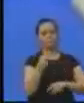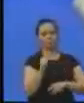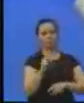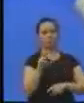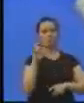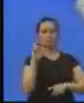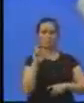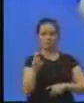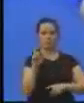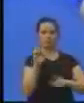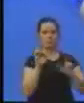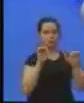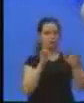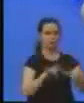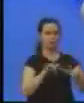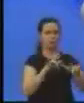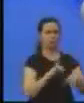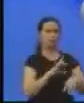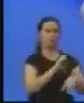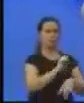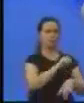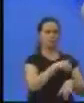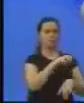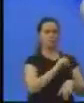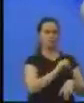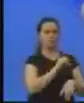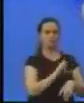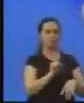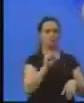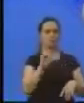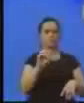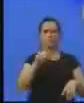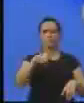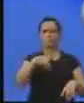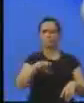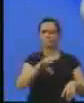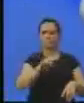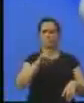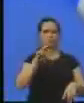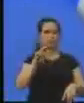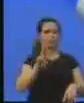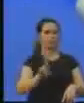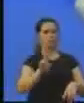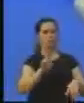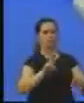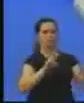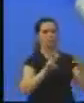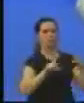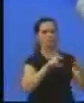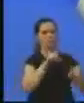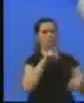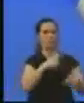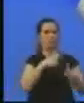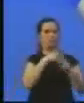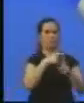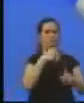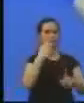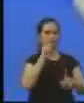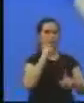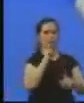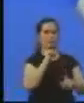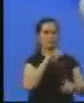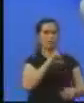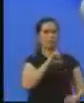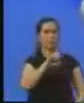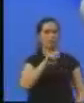5. Derivada do seno, cosseno. Cosseno de quem? De U, do 5x mais 8. Então, a nossa derivada